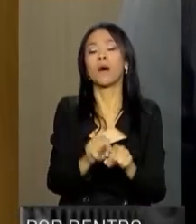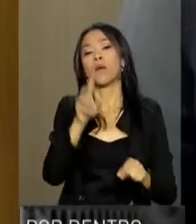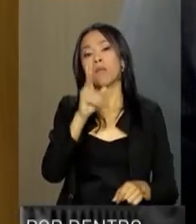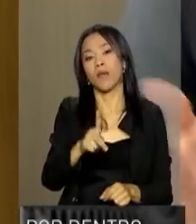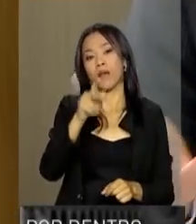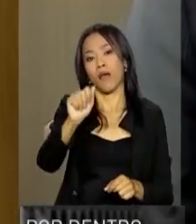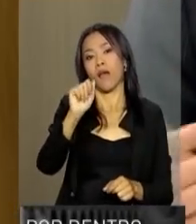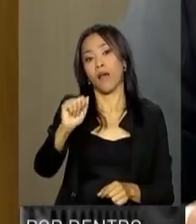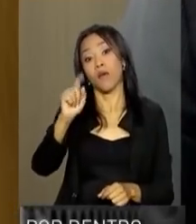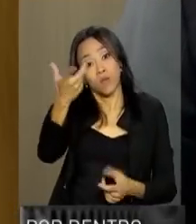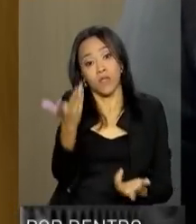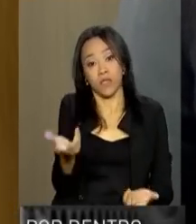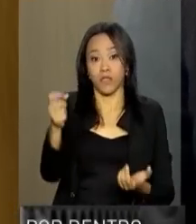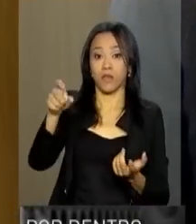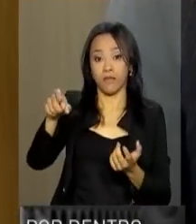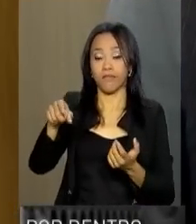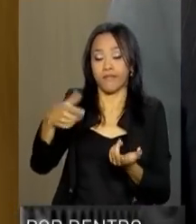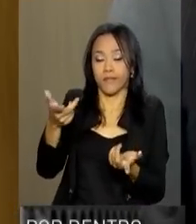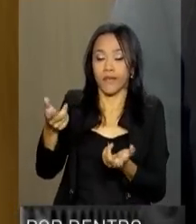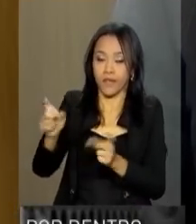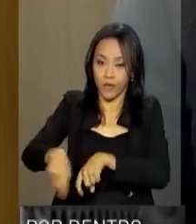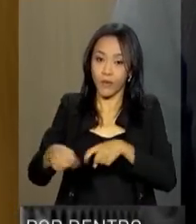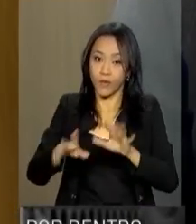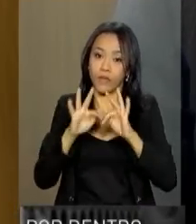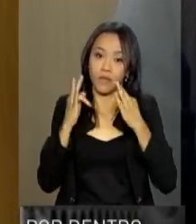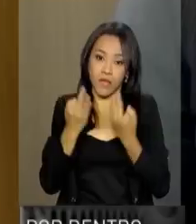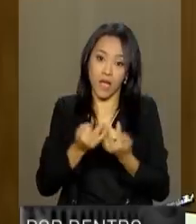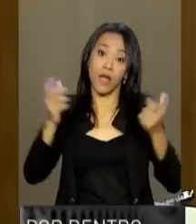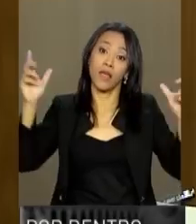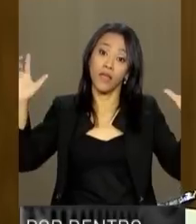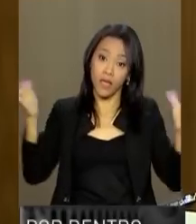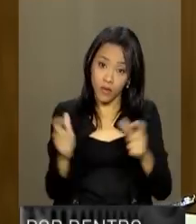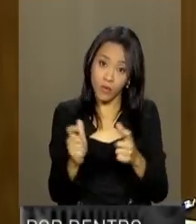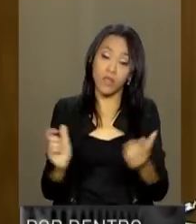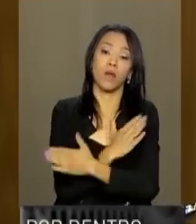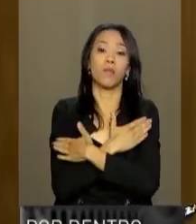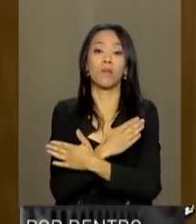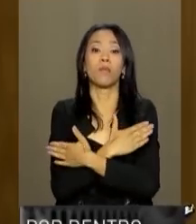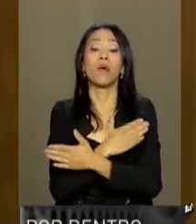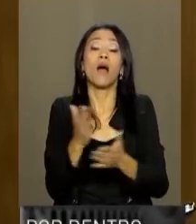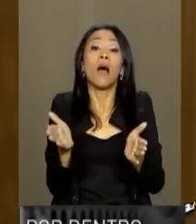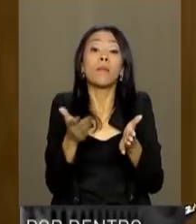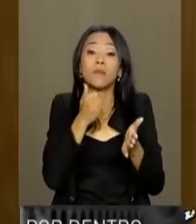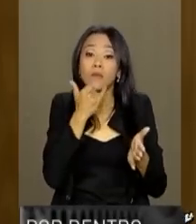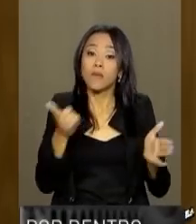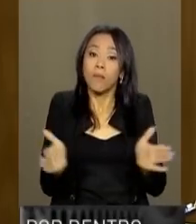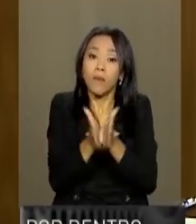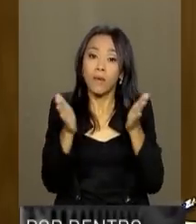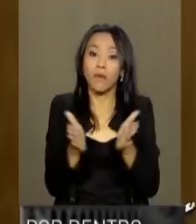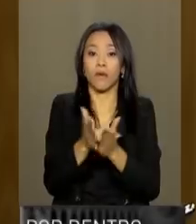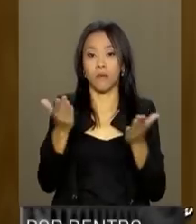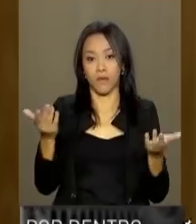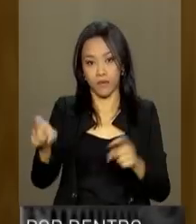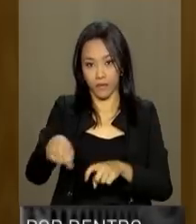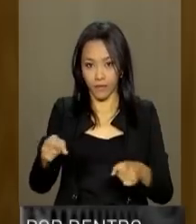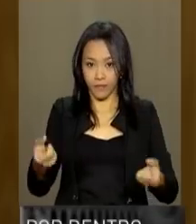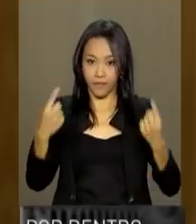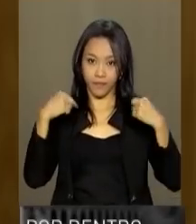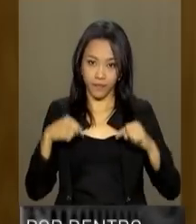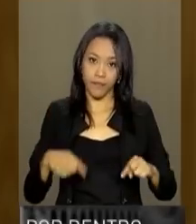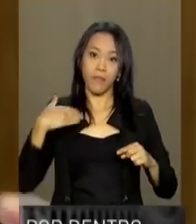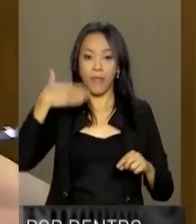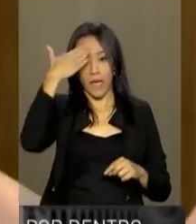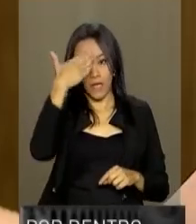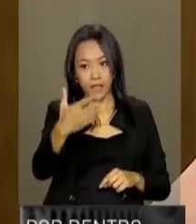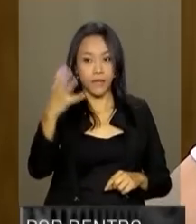a agricultura familiar e diminuir a pobreza no campo muito obrigada pela participação de elisângela juba acho que da rádio banda b 550m de curitiba